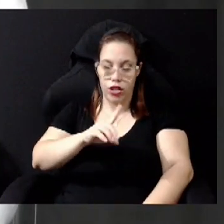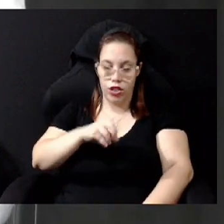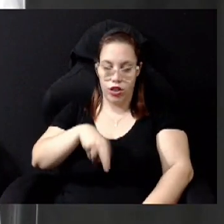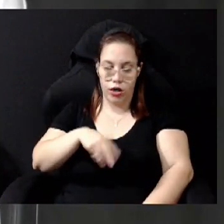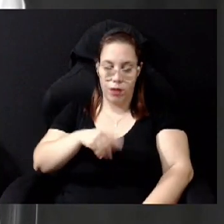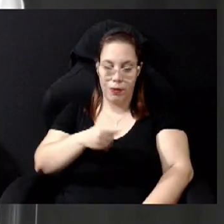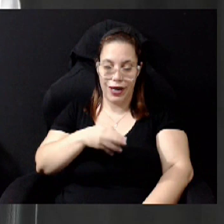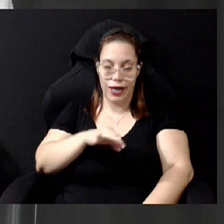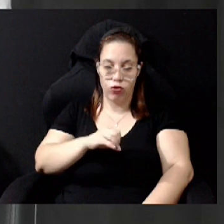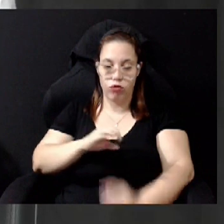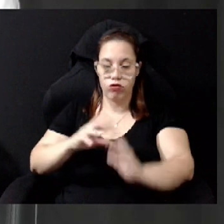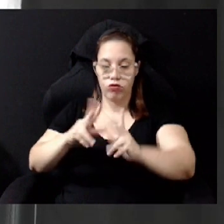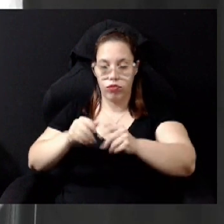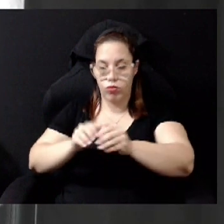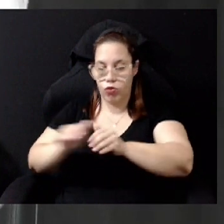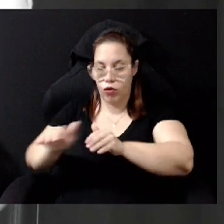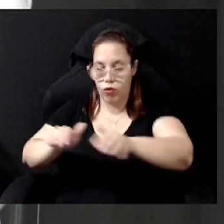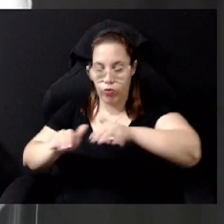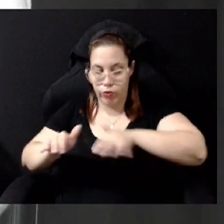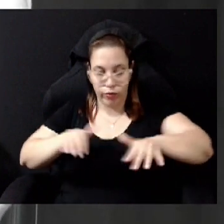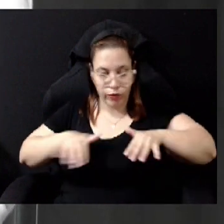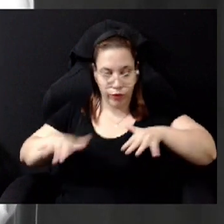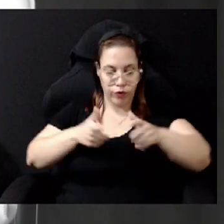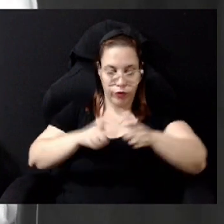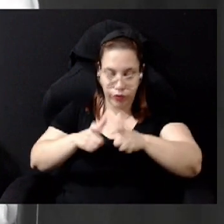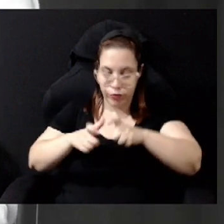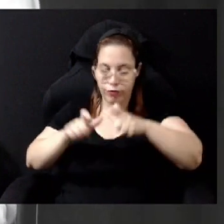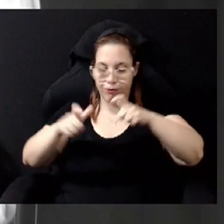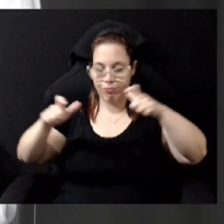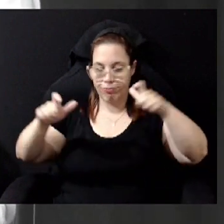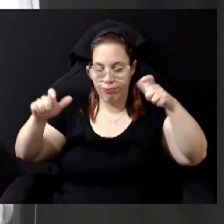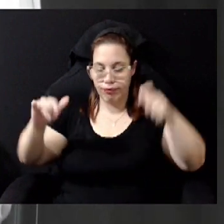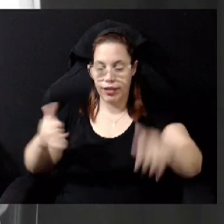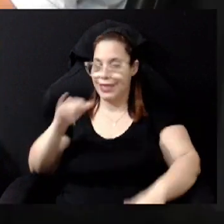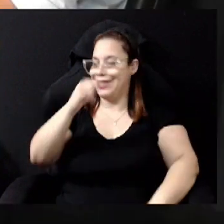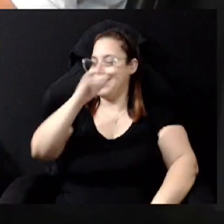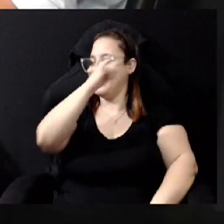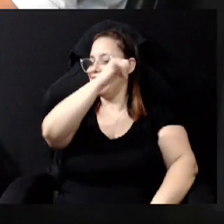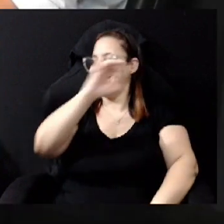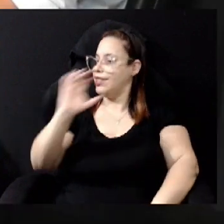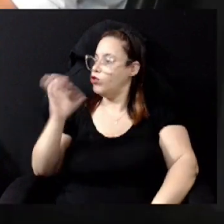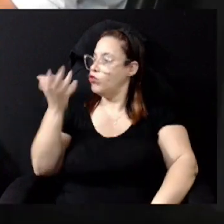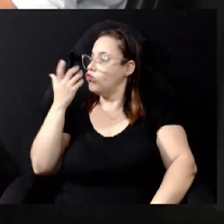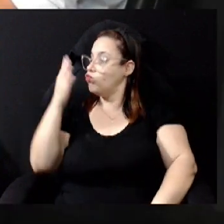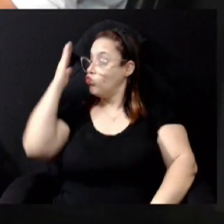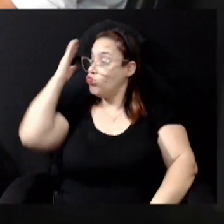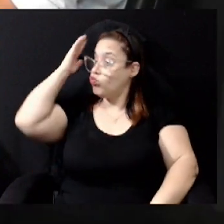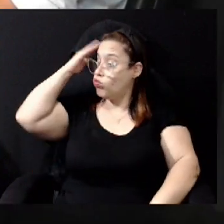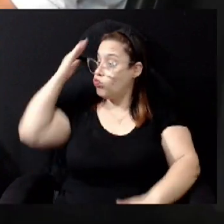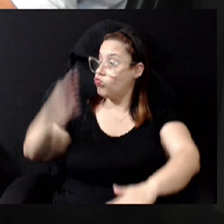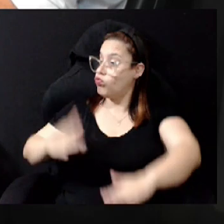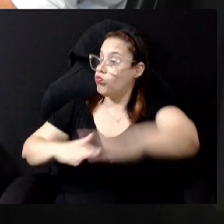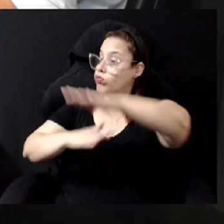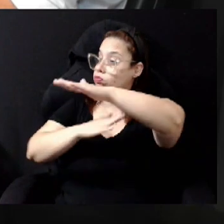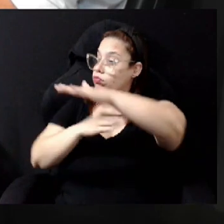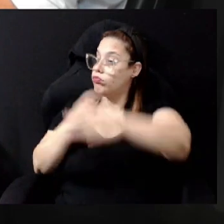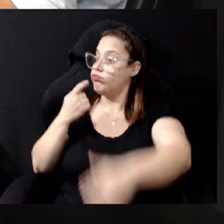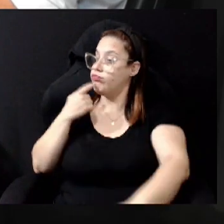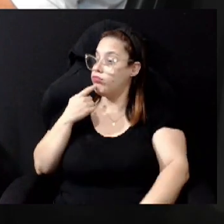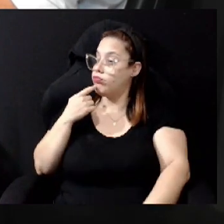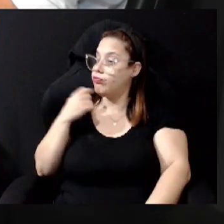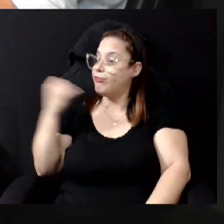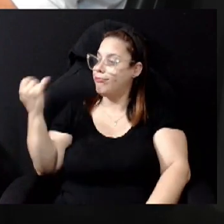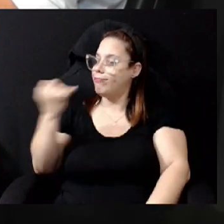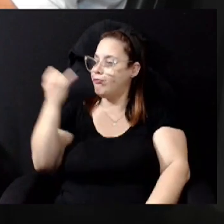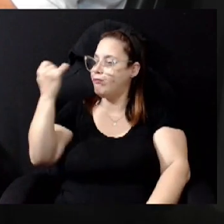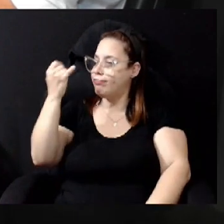já foi e o crescimento do aeroporto está pronto para acontecer. A gente sabe que a Câmara de Campinas teve uma participação importante, inclusive, na questão da